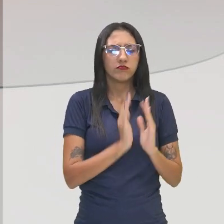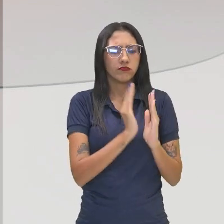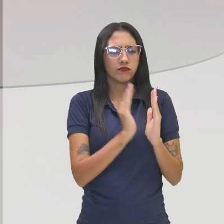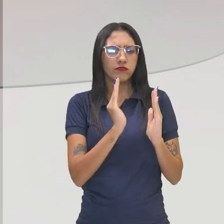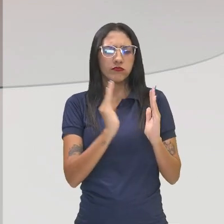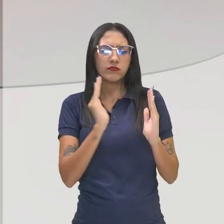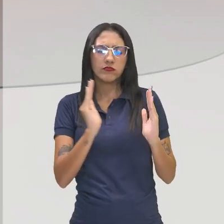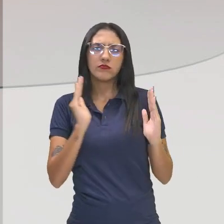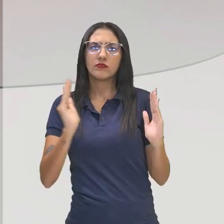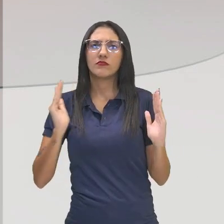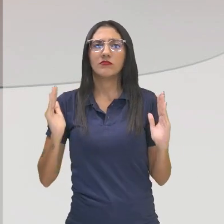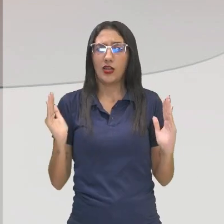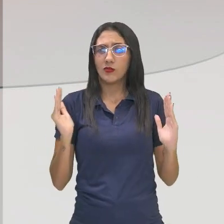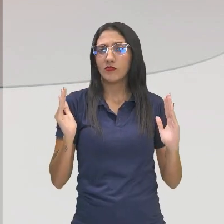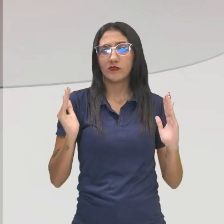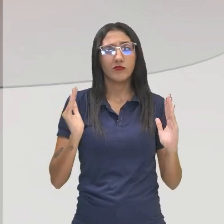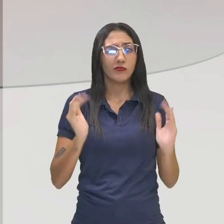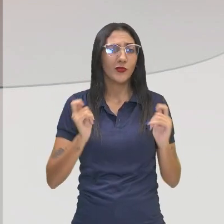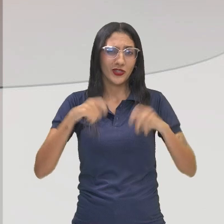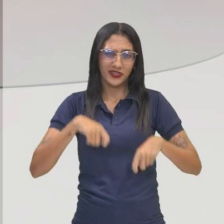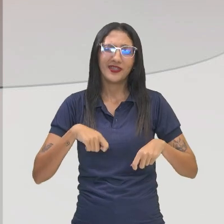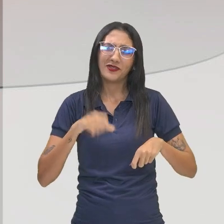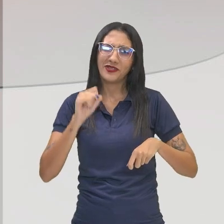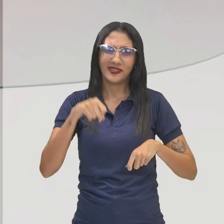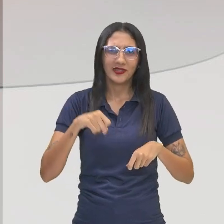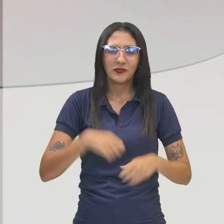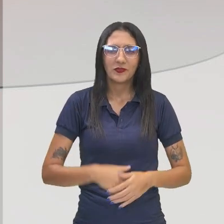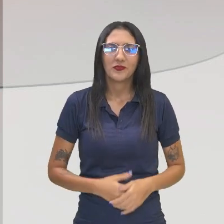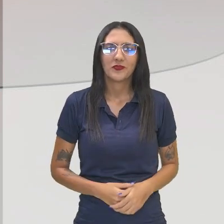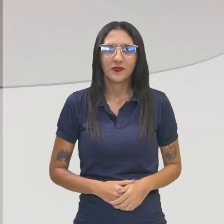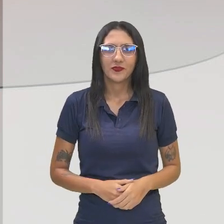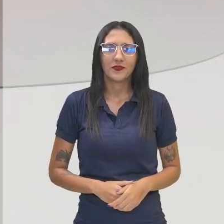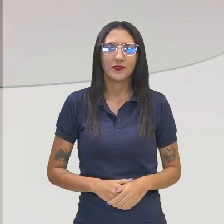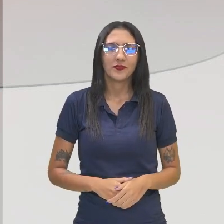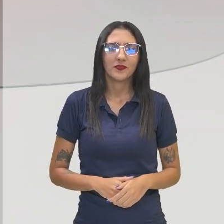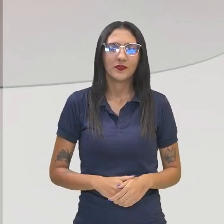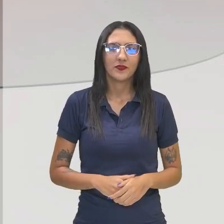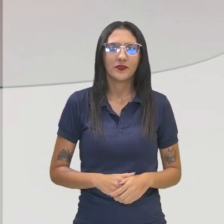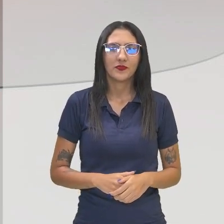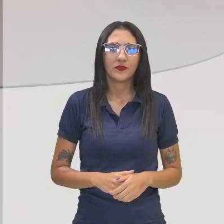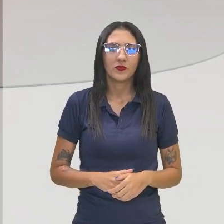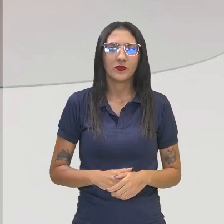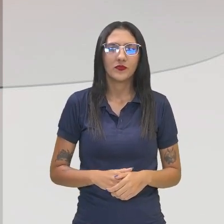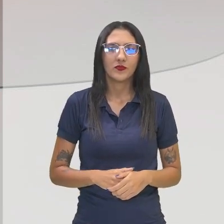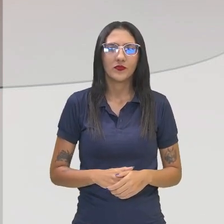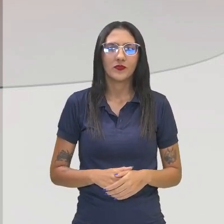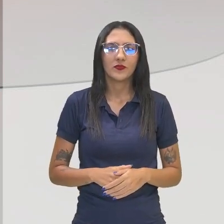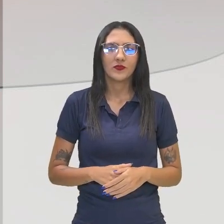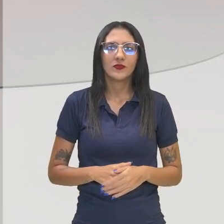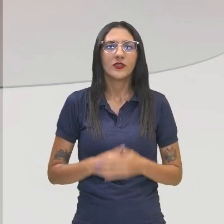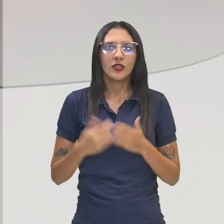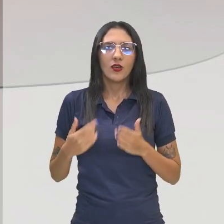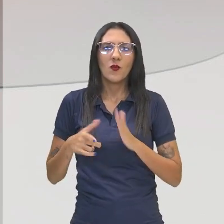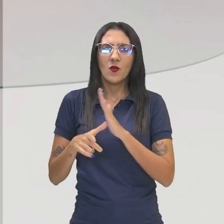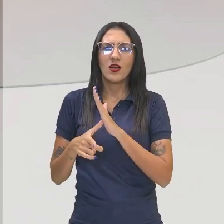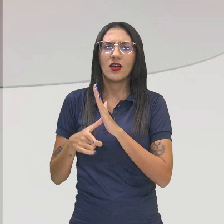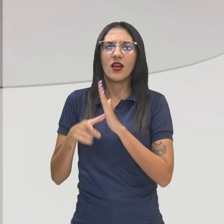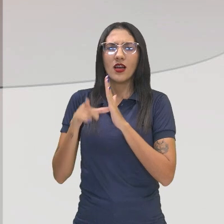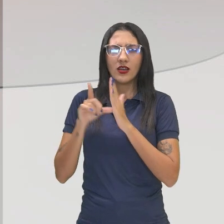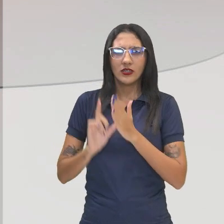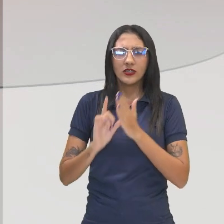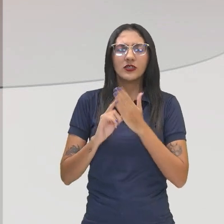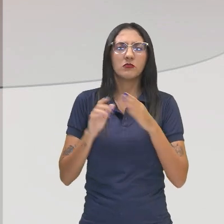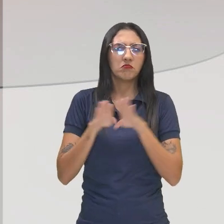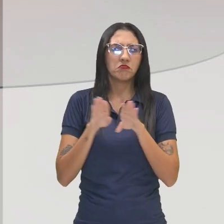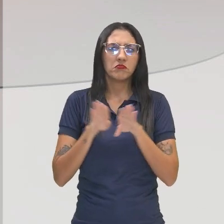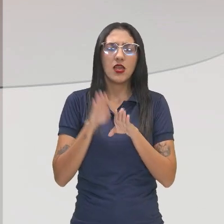quê? Sequencial. Então, antes aconteceu algo